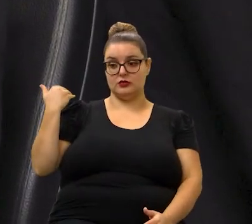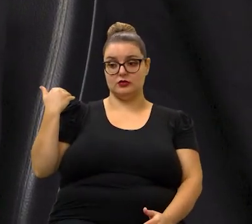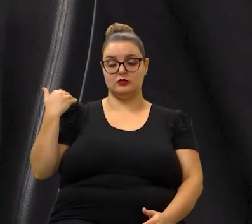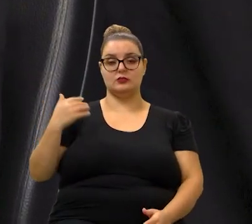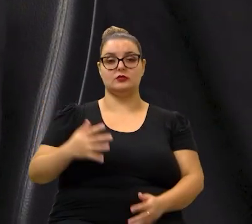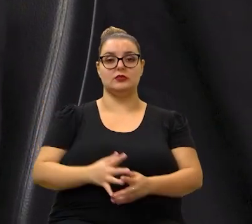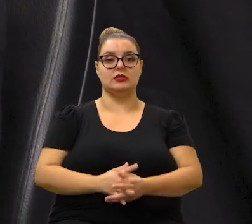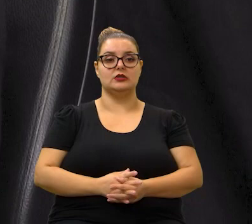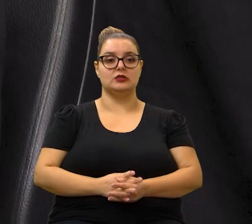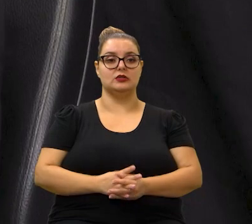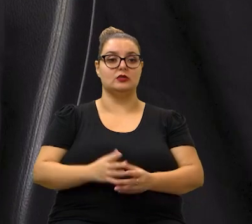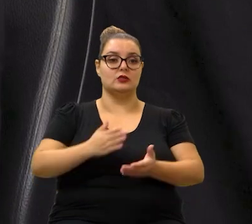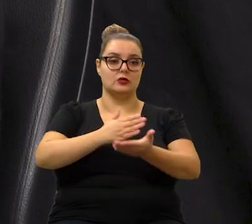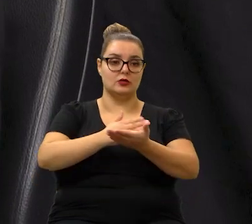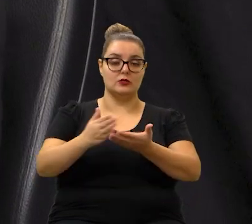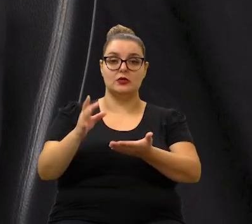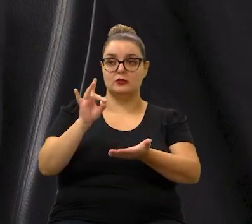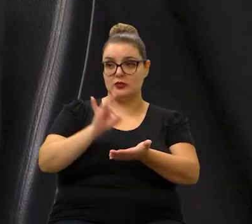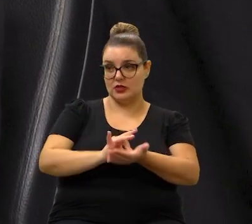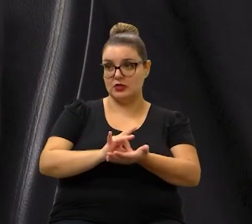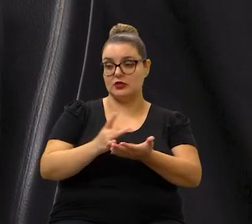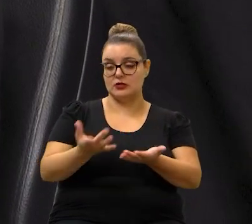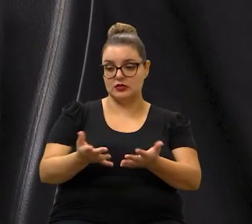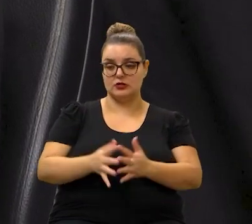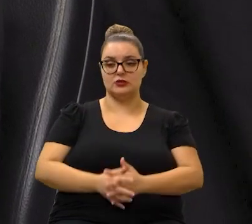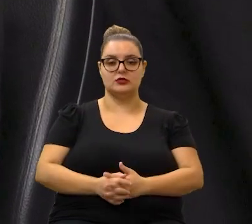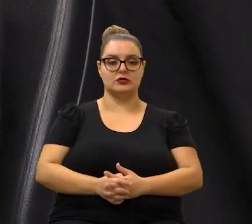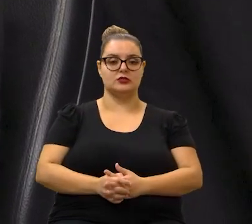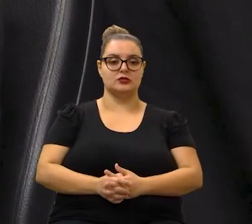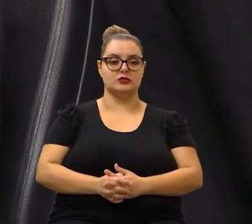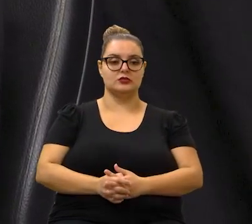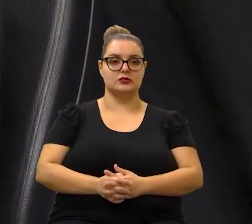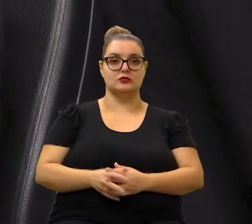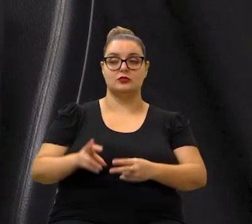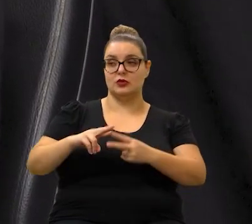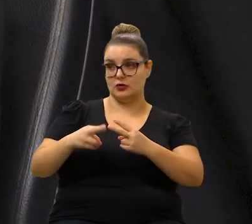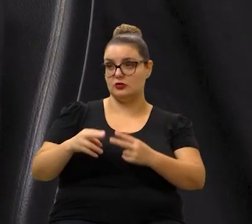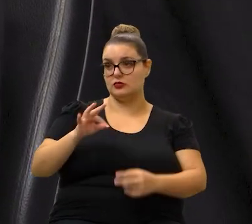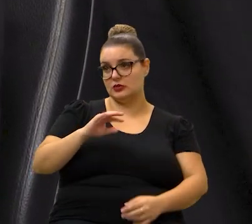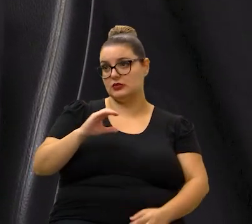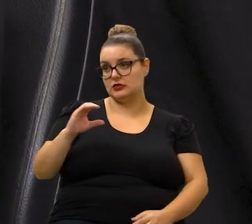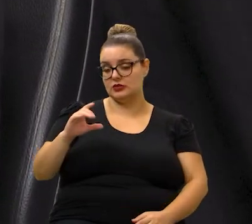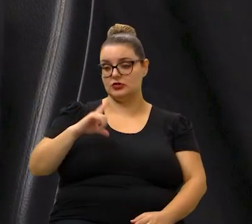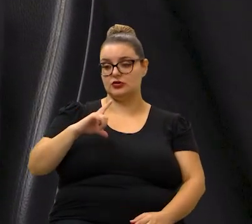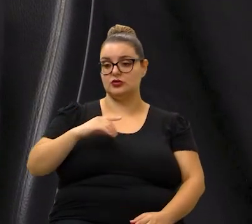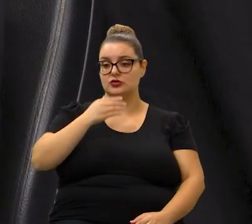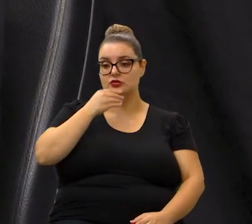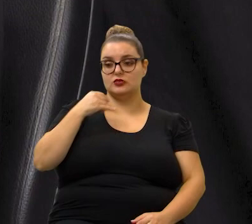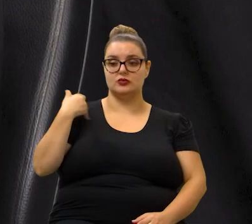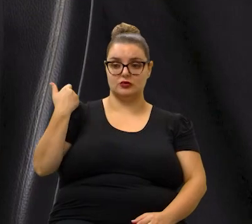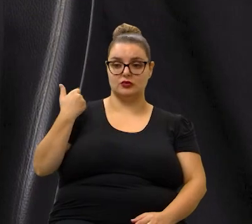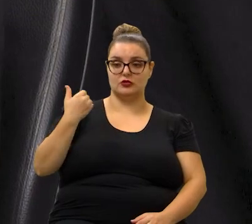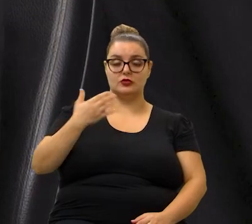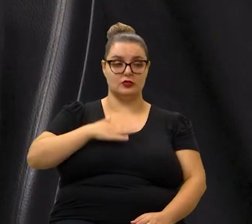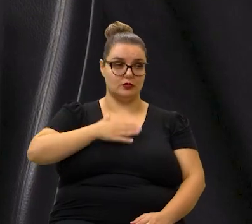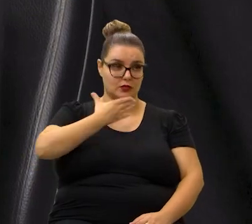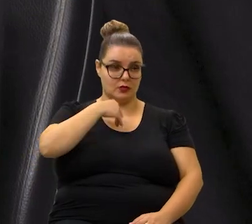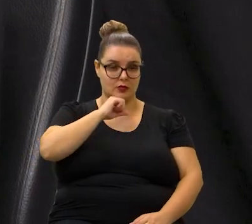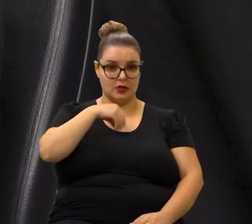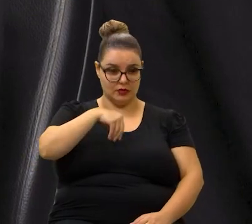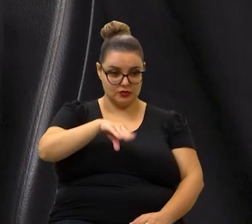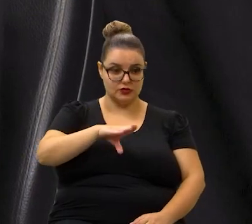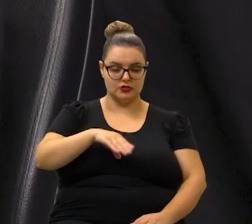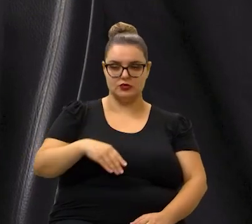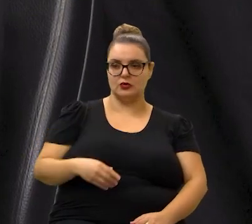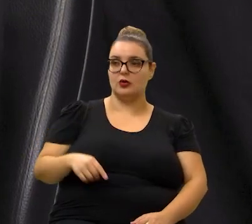eu tava iniciando mesmo através desse curso do TCC tinha um senhor que meu pai tinha indicado para mim ó